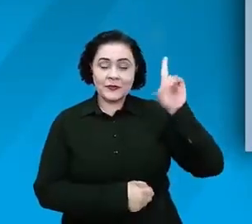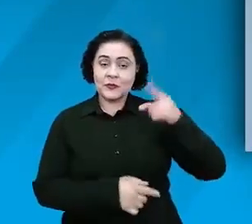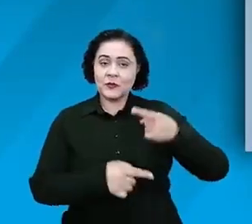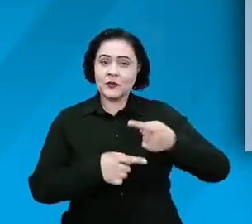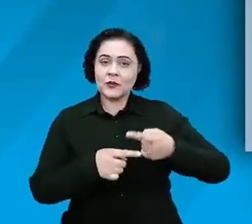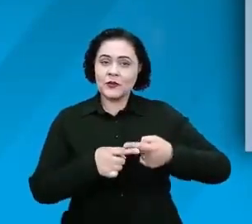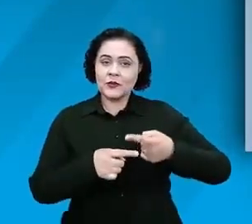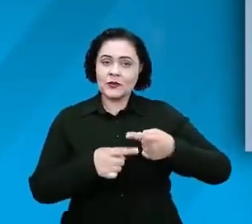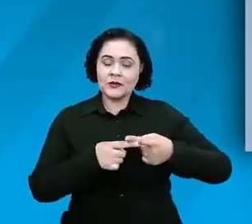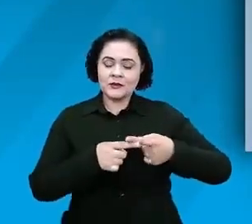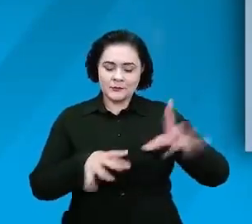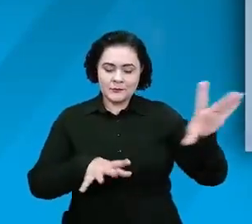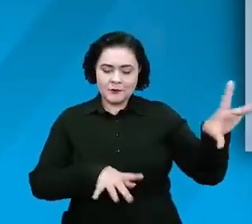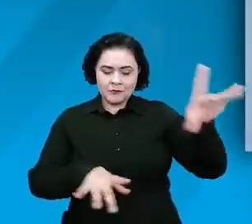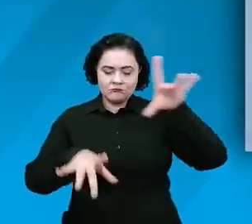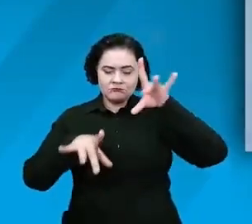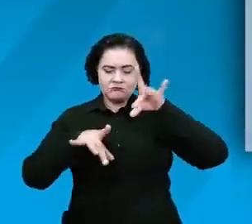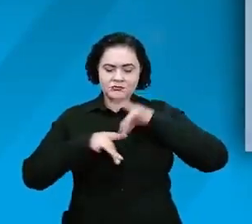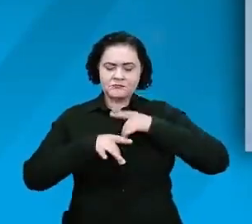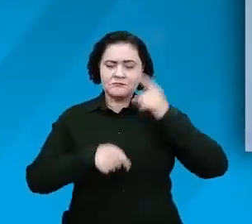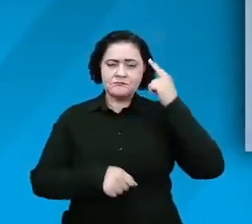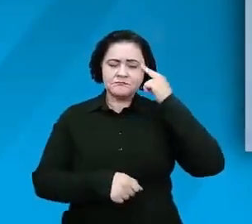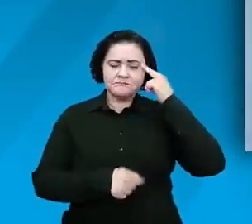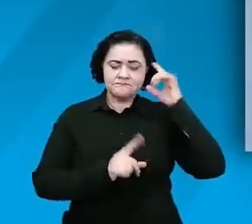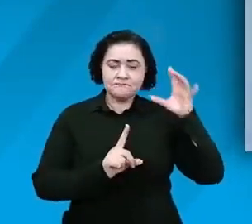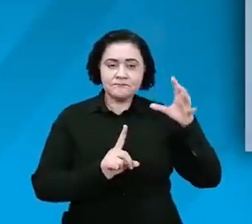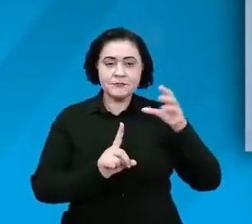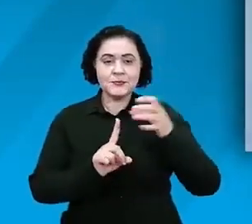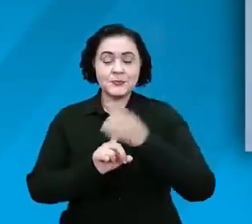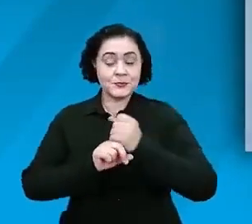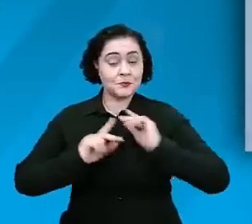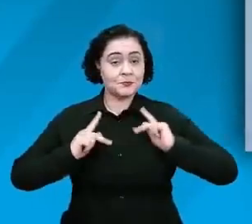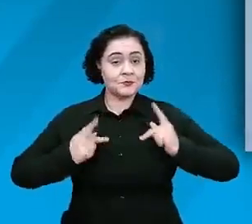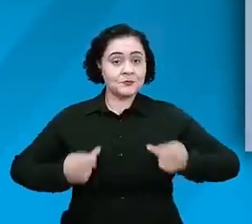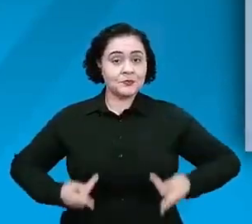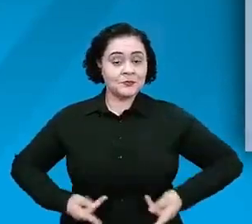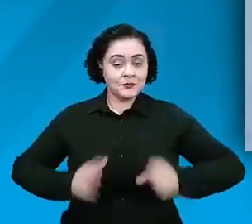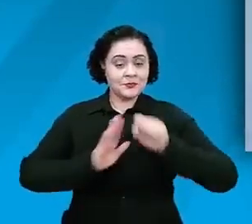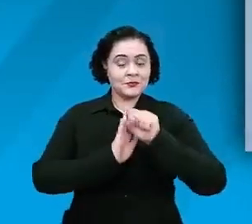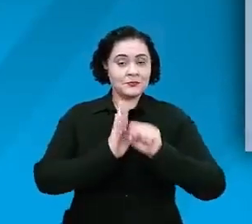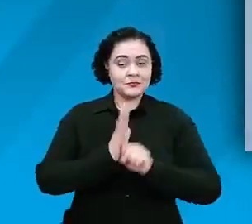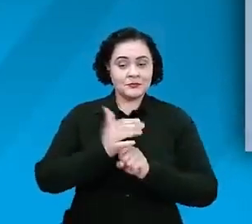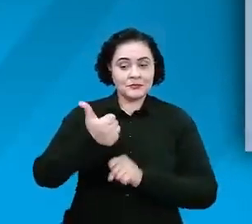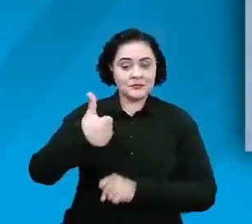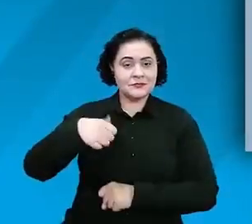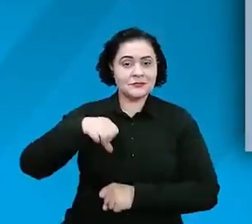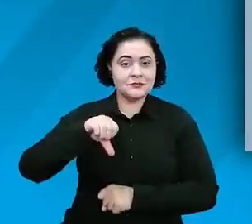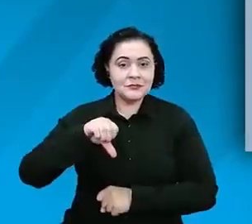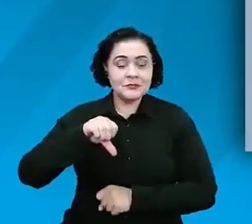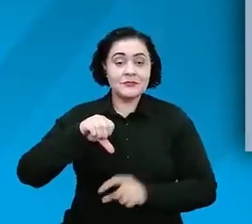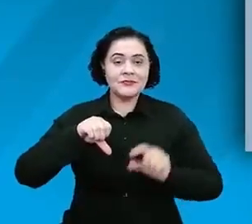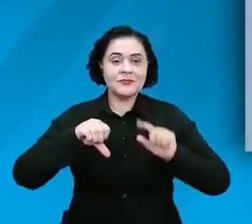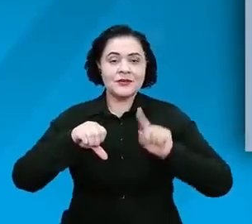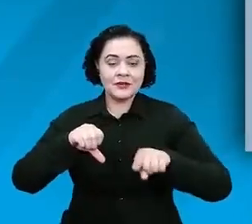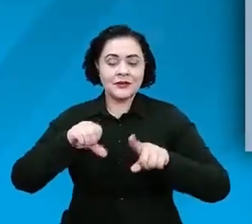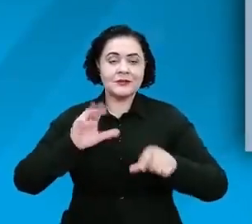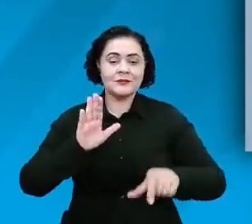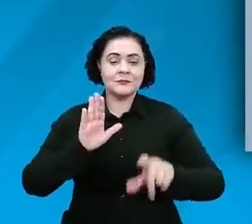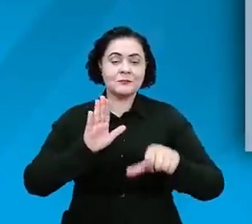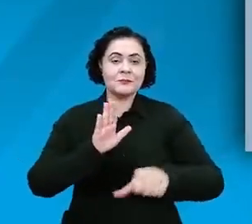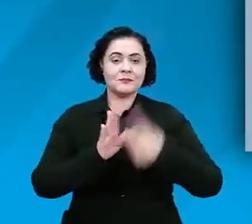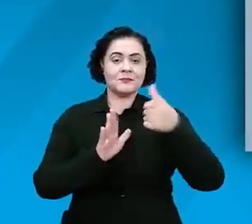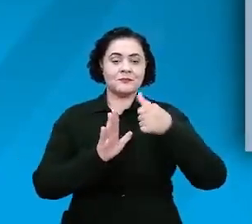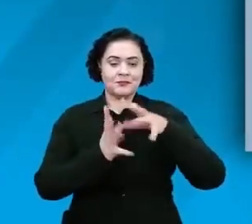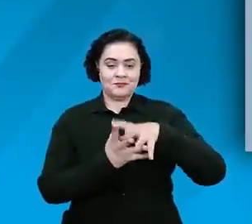que foi incorporada como pensamento dominante na humanidade a partir do século XIX, que é o nosso primeiro